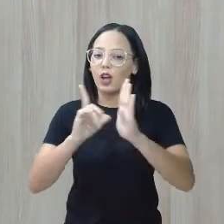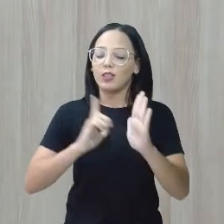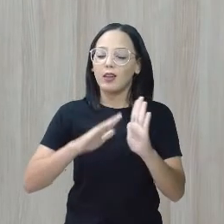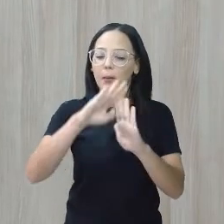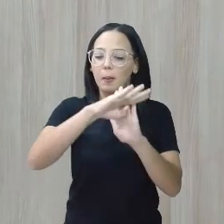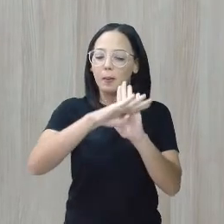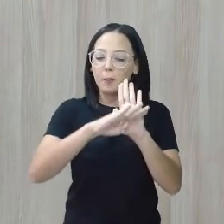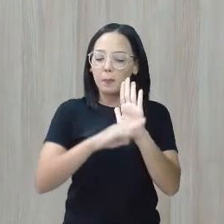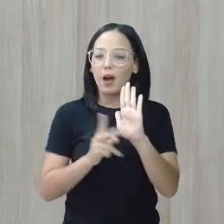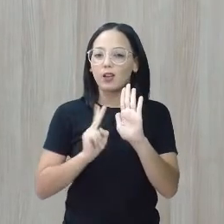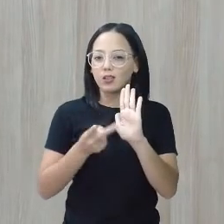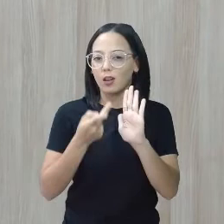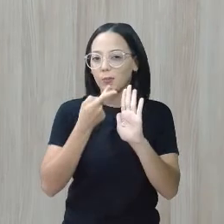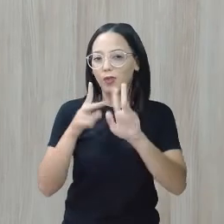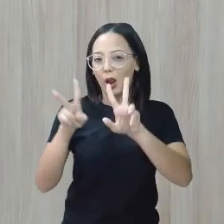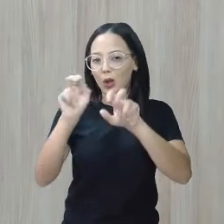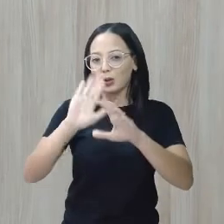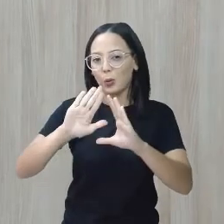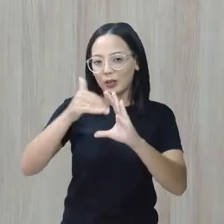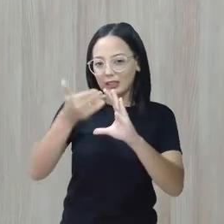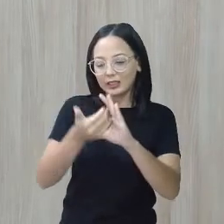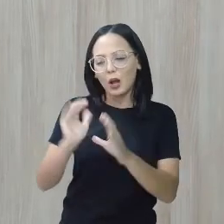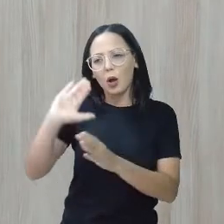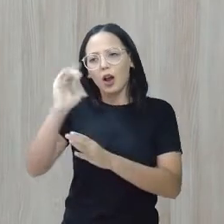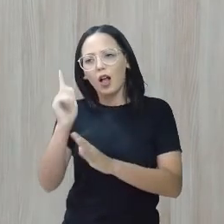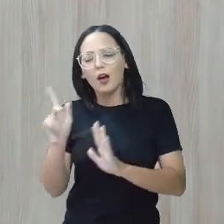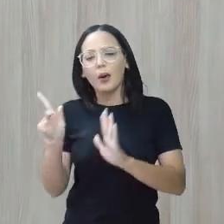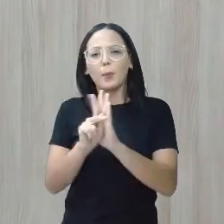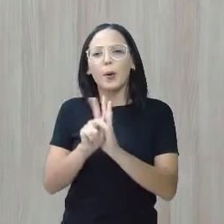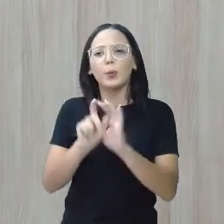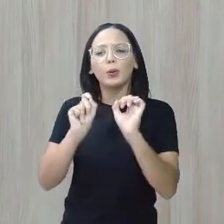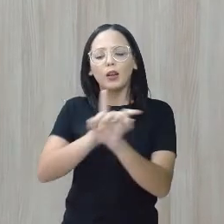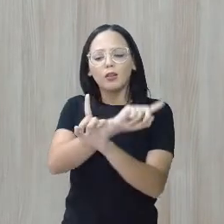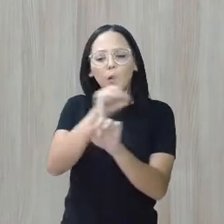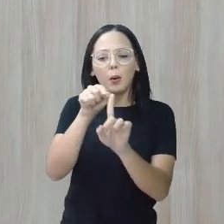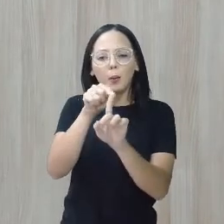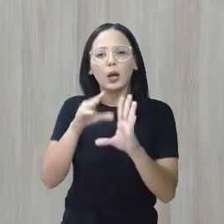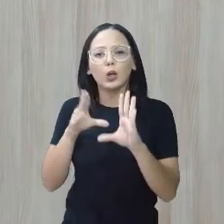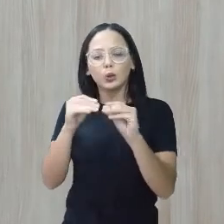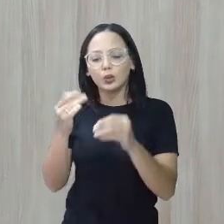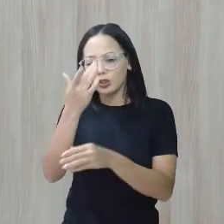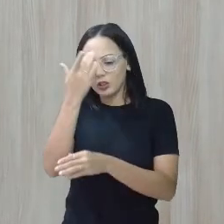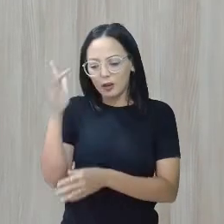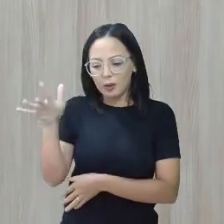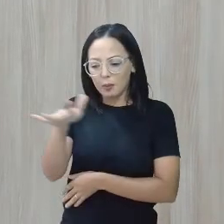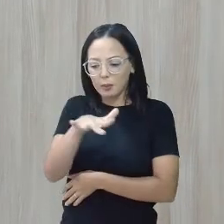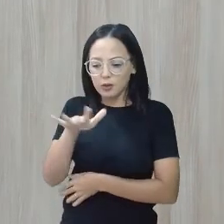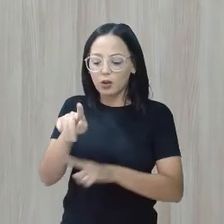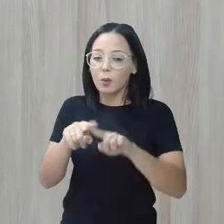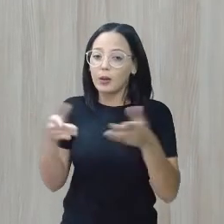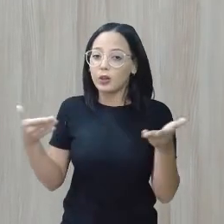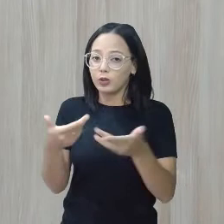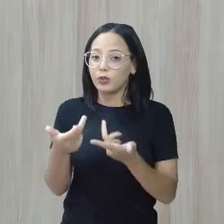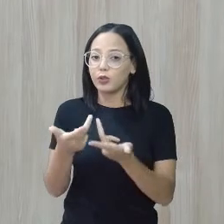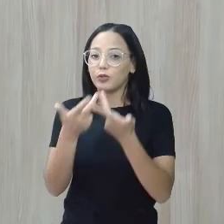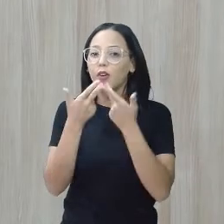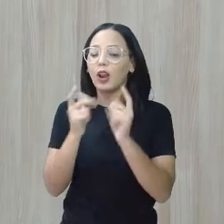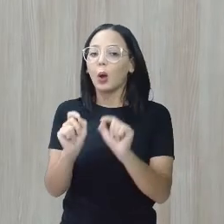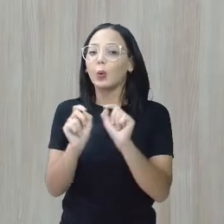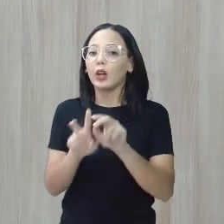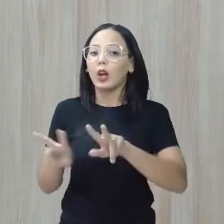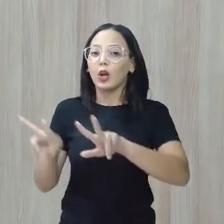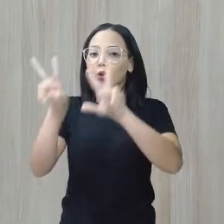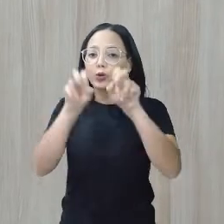gente fala sempre do canal. Claro que é uma ideia de atingir todo mundo da rede, mas hoje eu vou falar mais ainda sobre a ideia de você fazer